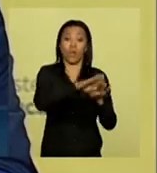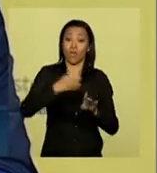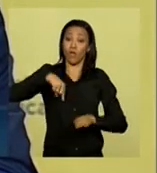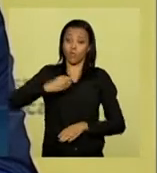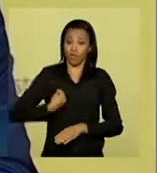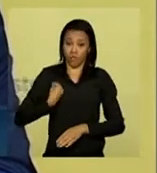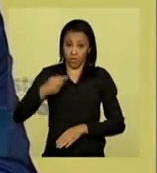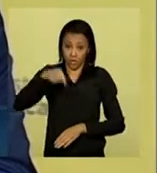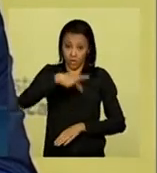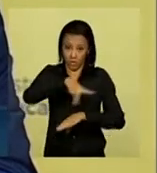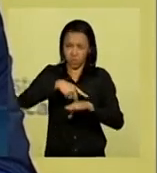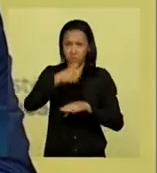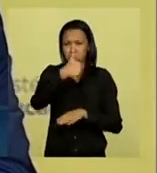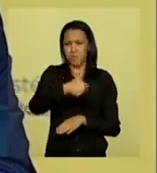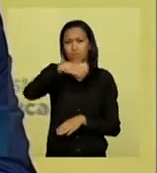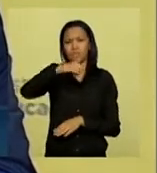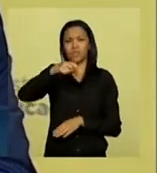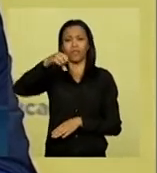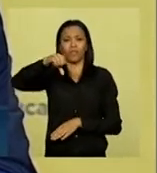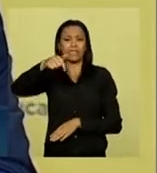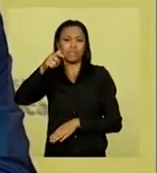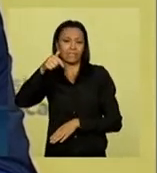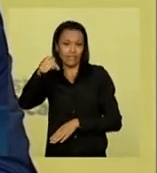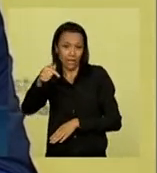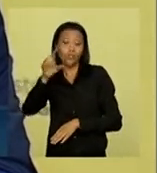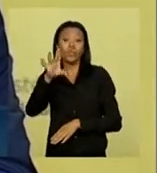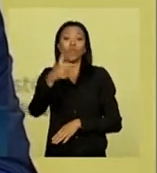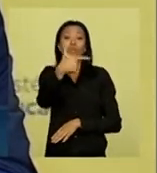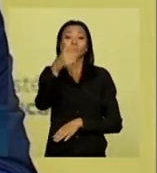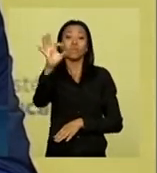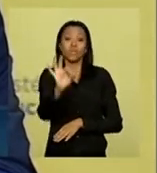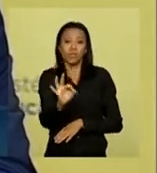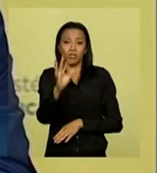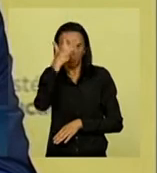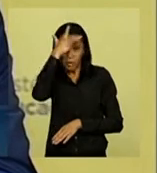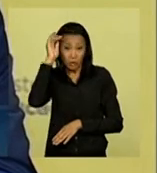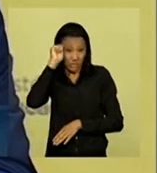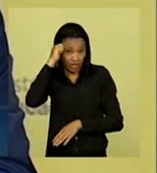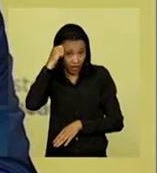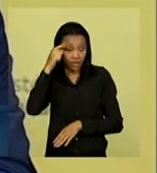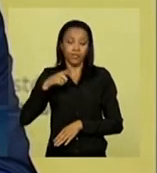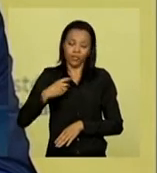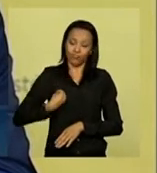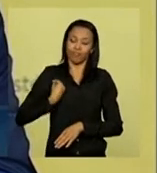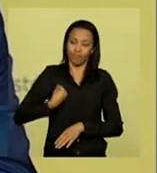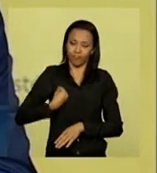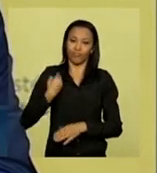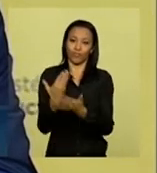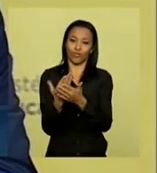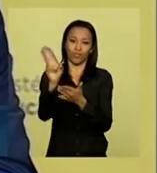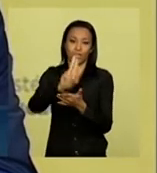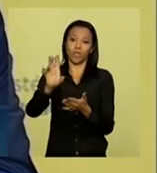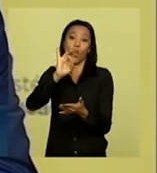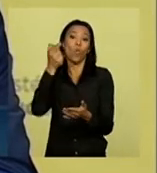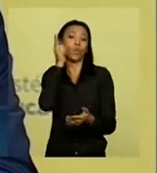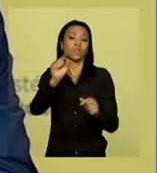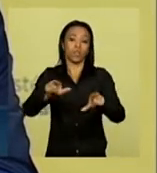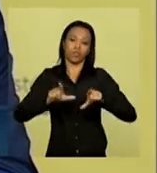num país que 1997 só dois por cento dos nervos estavam na universidade o tio diploma universitário